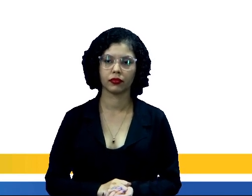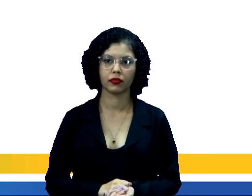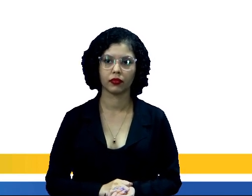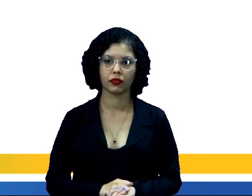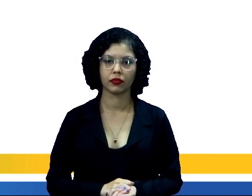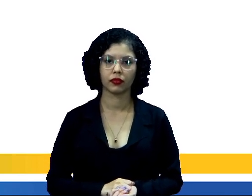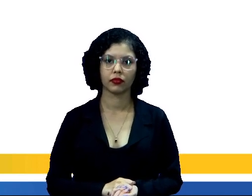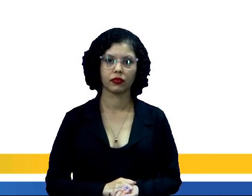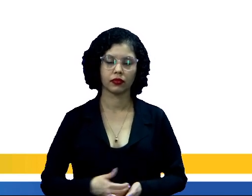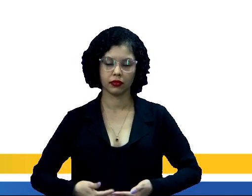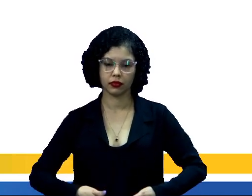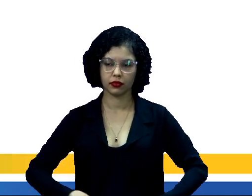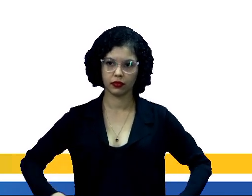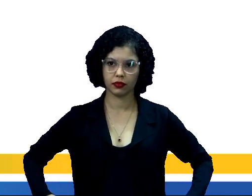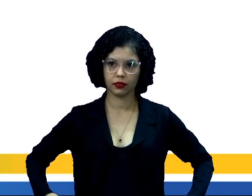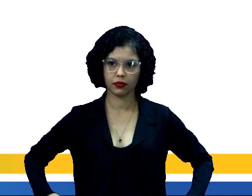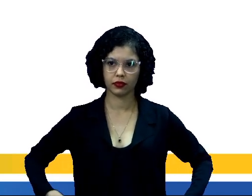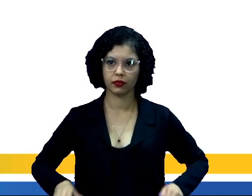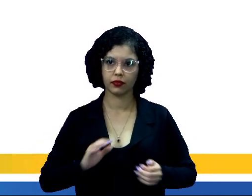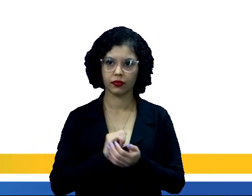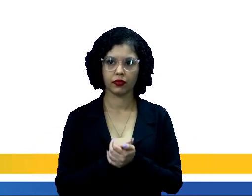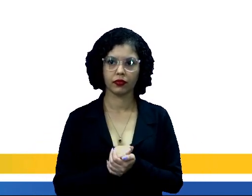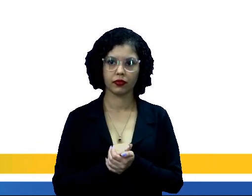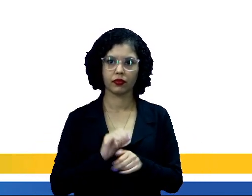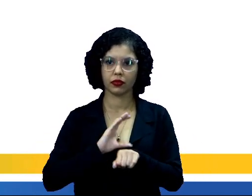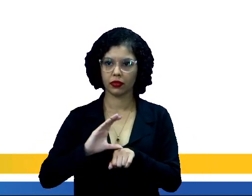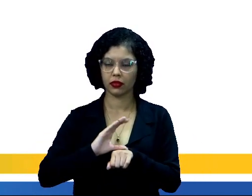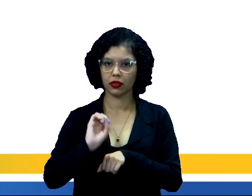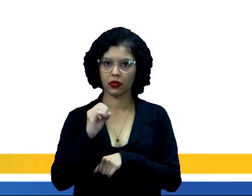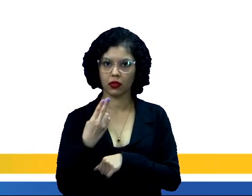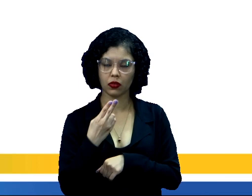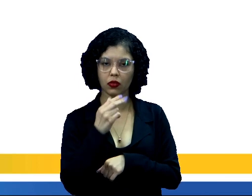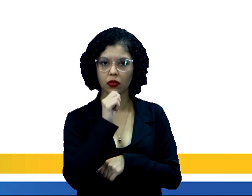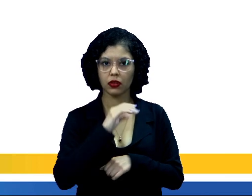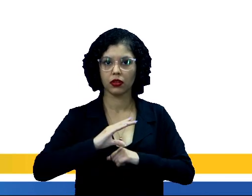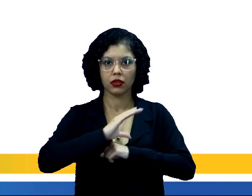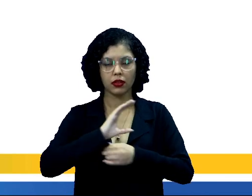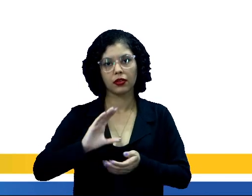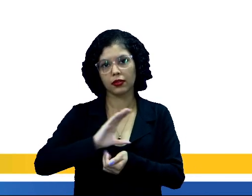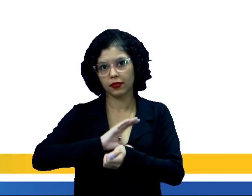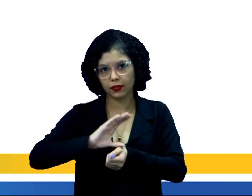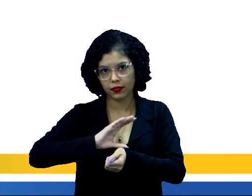uma saia cinza ou branca e azul,